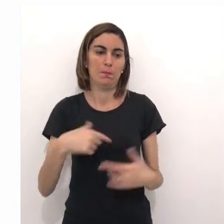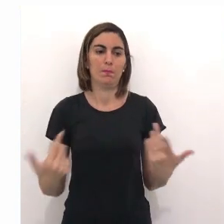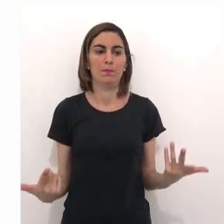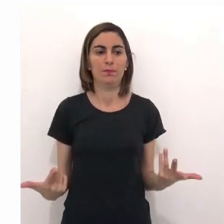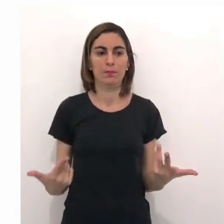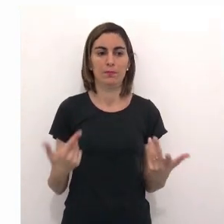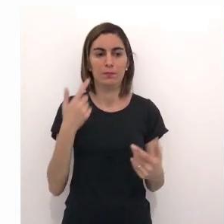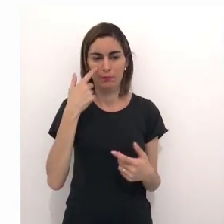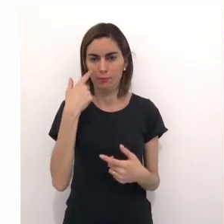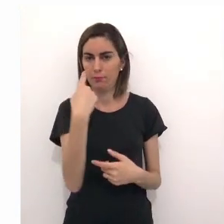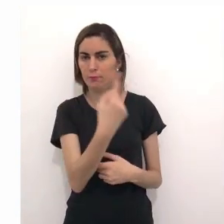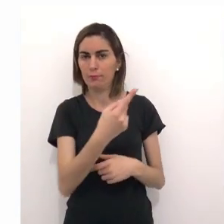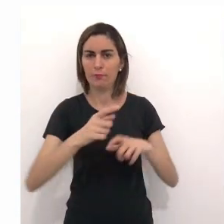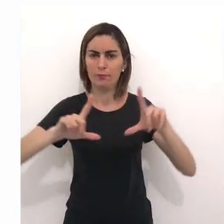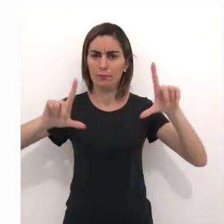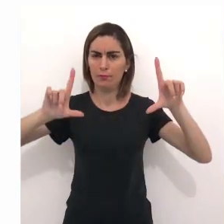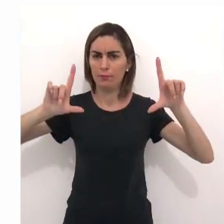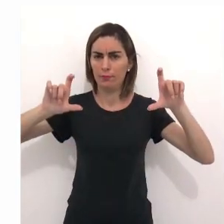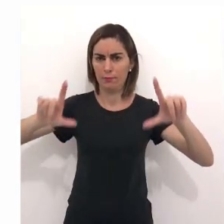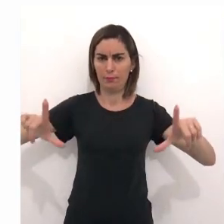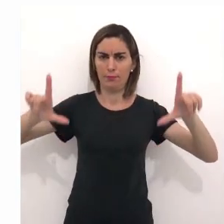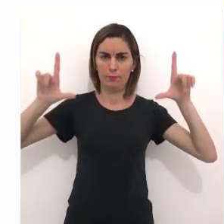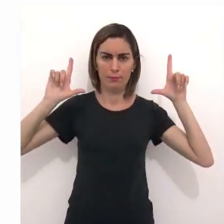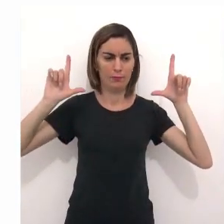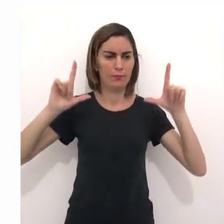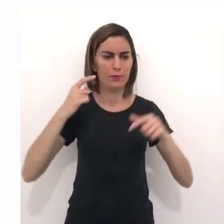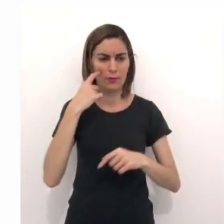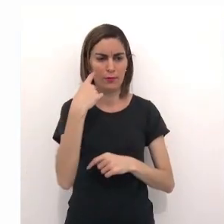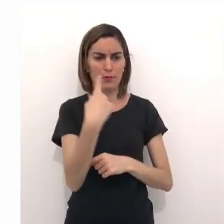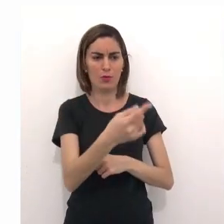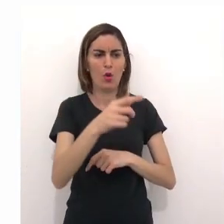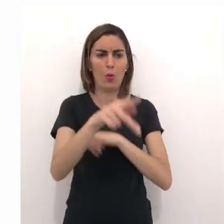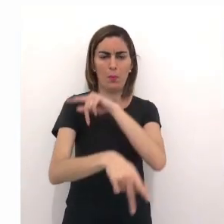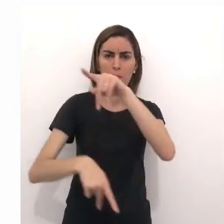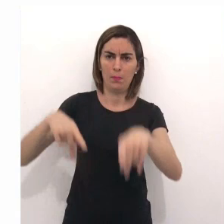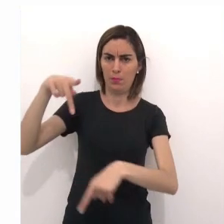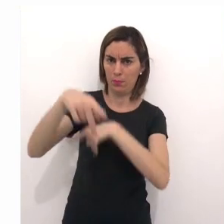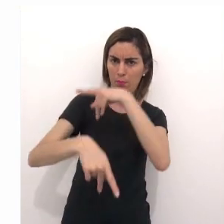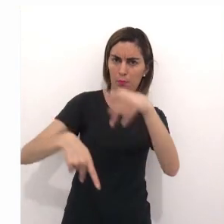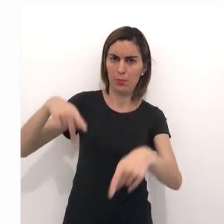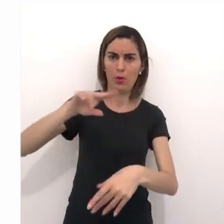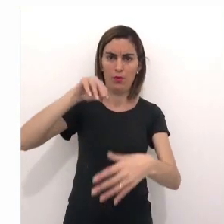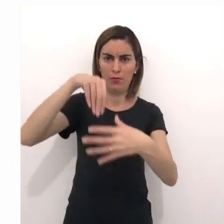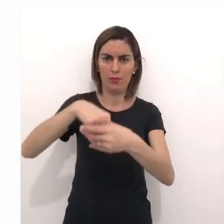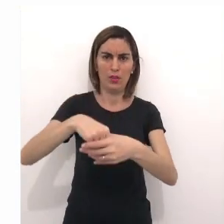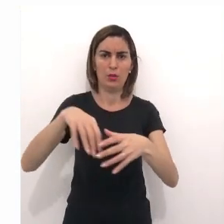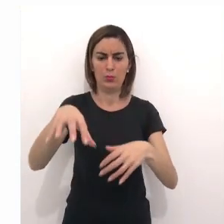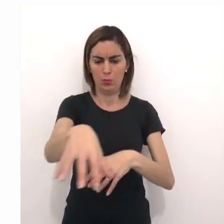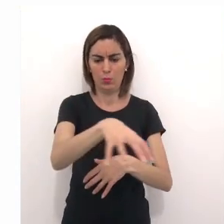têm uma imagem, né, da vivência desses povos, né, dentro desses aldeamentos.